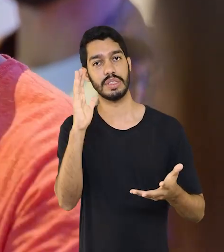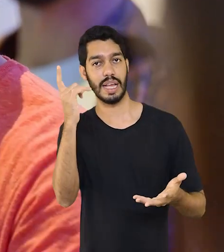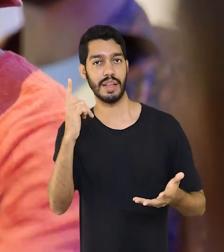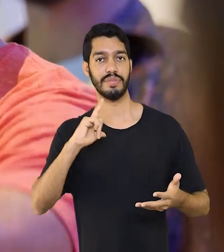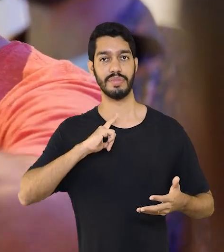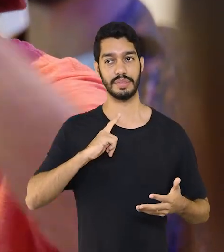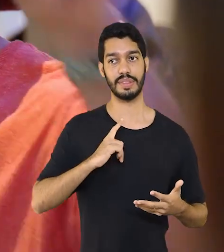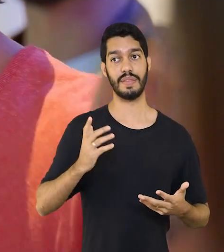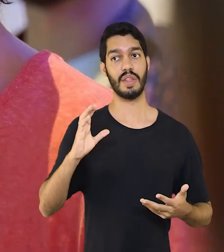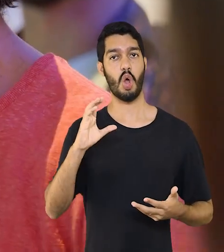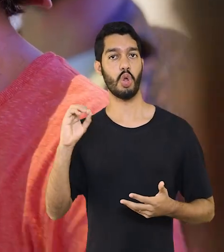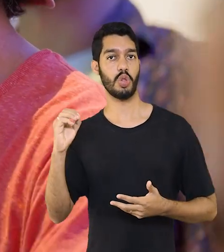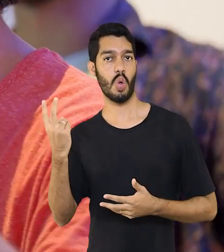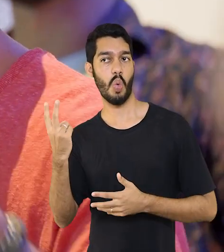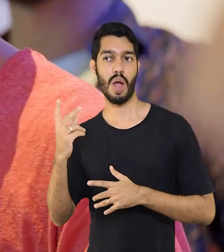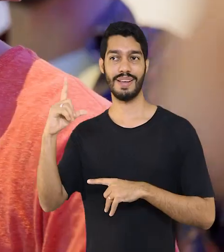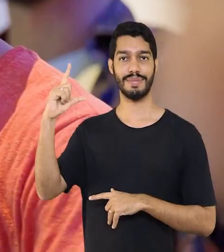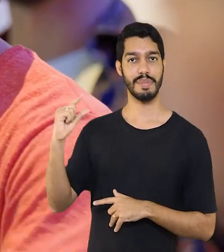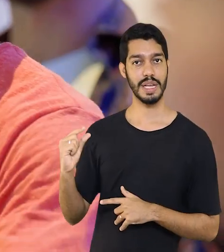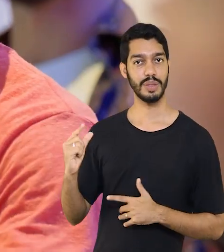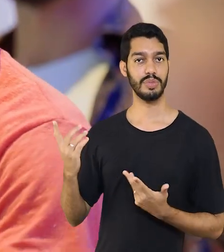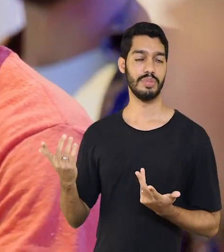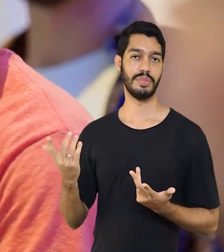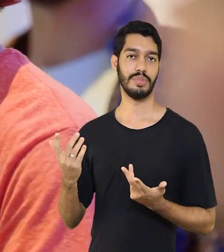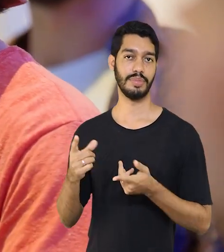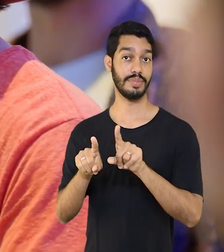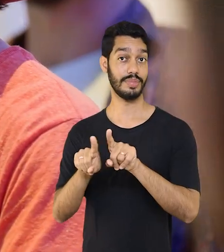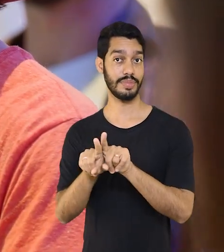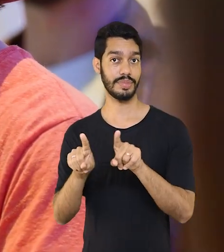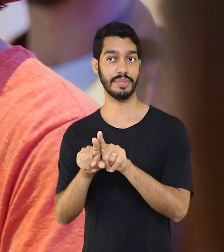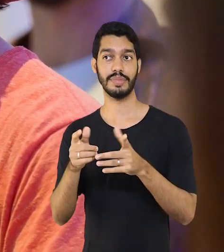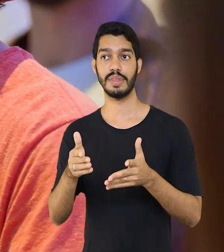de, claro, descarbonizar, né, trazer uma questão mais